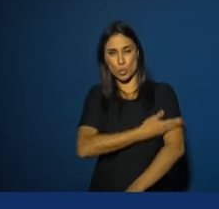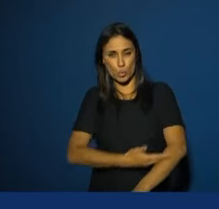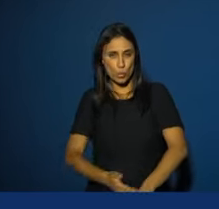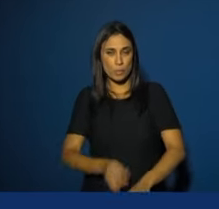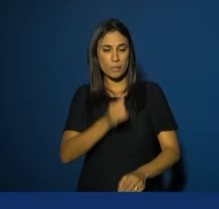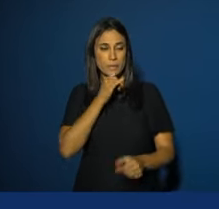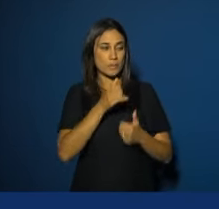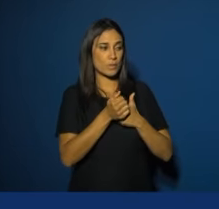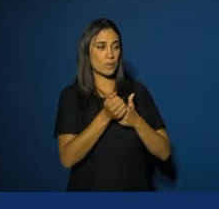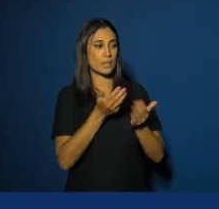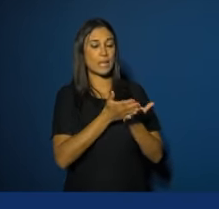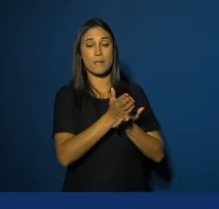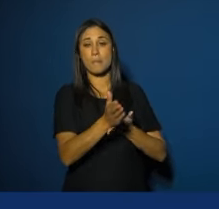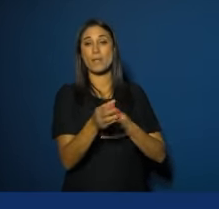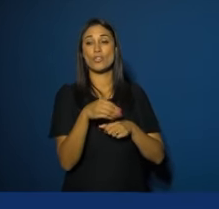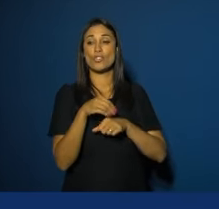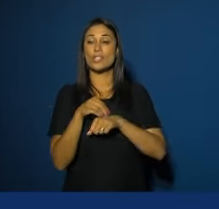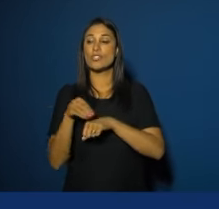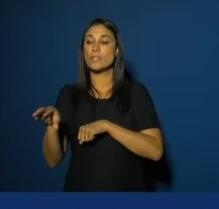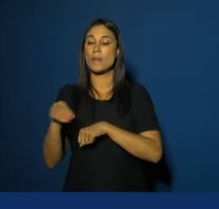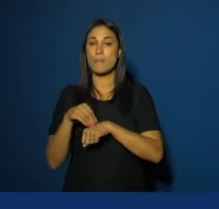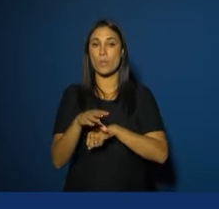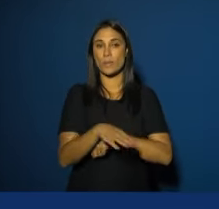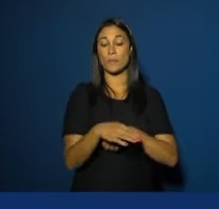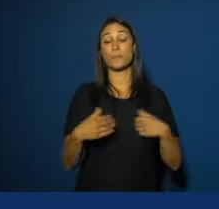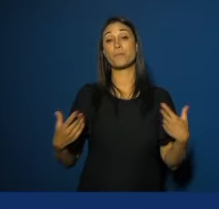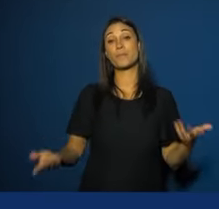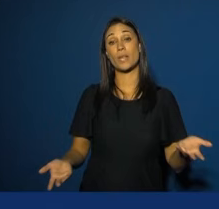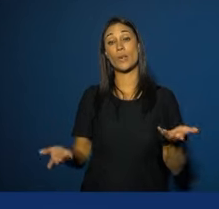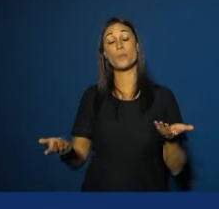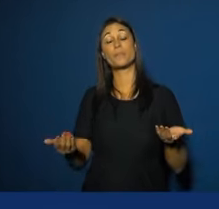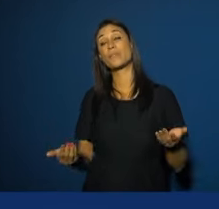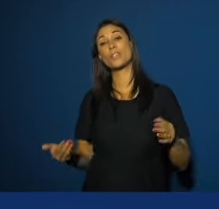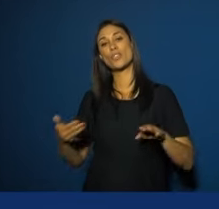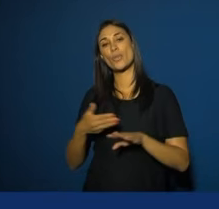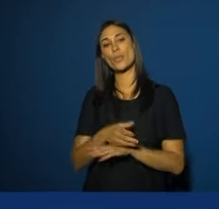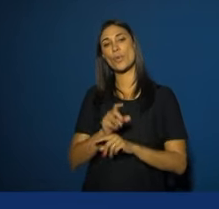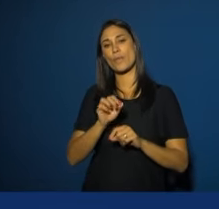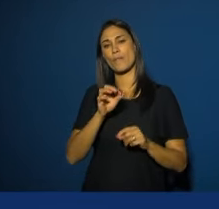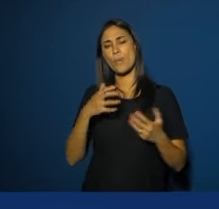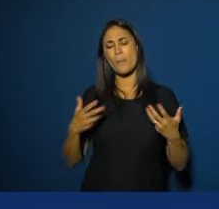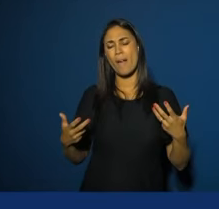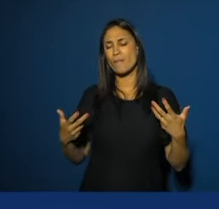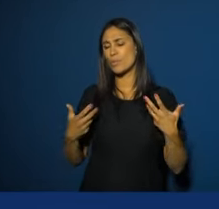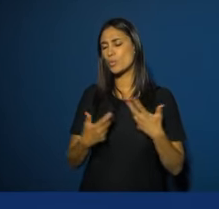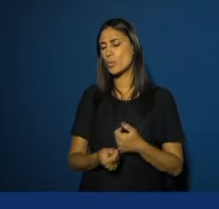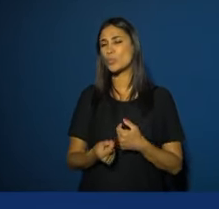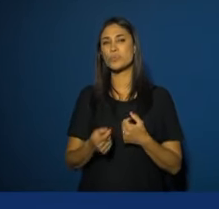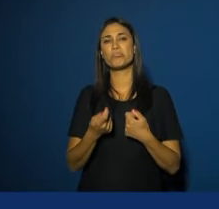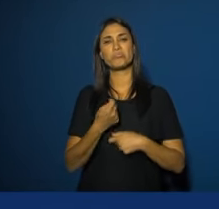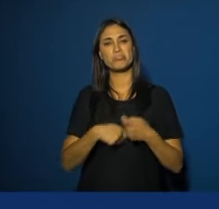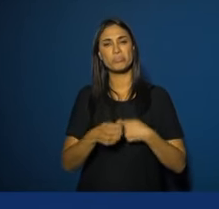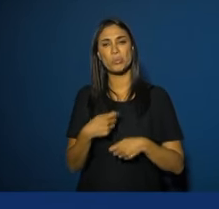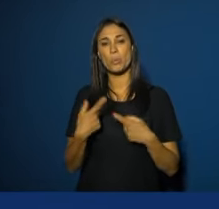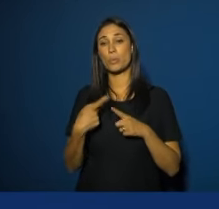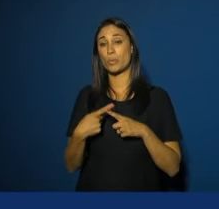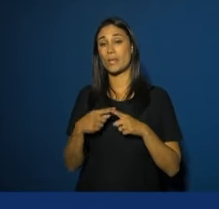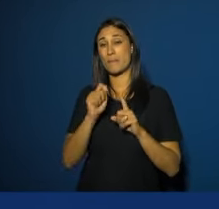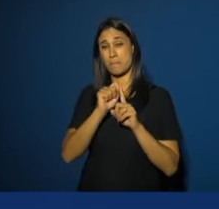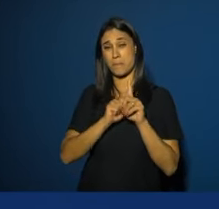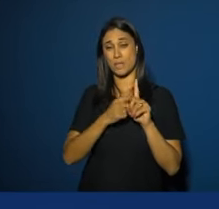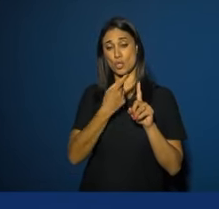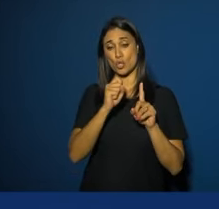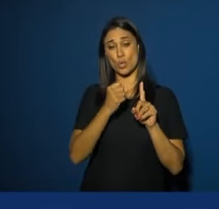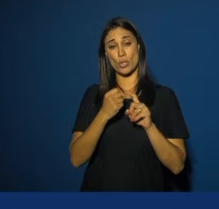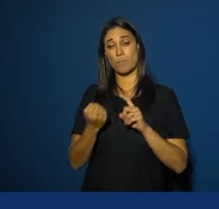no segmento de distribuição, entramos no segmento de transmissão, fizemos um belo negócio, que nós entregamos 18 meses